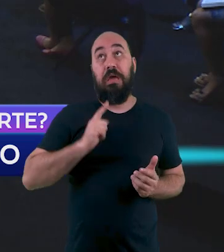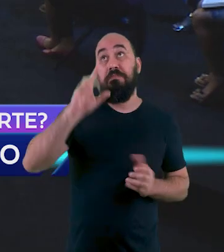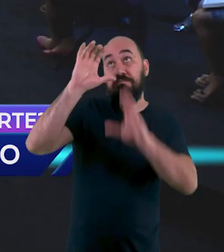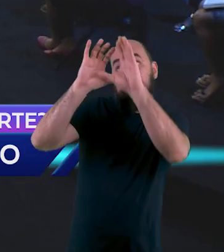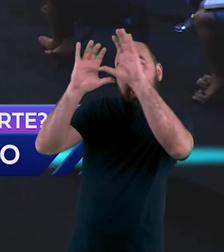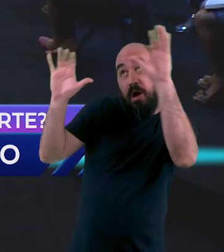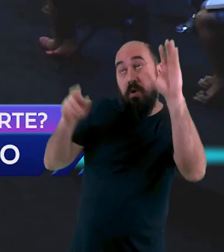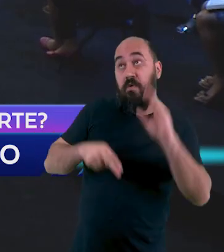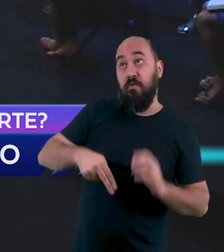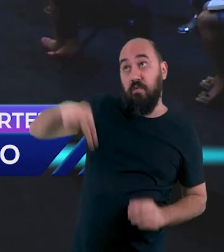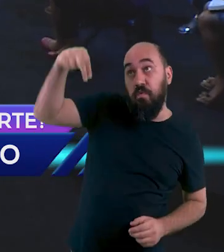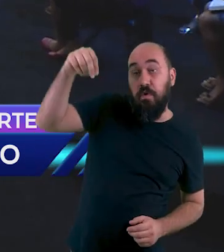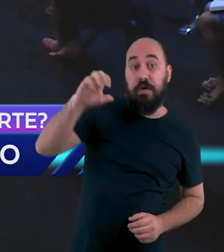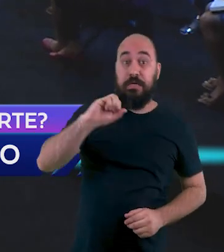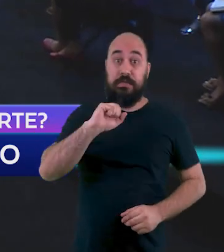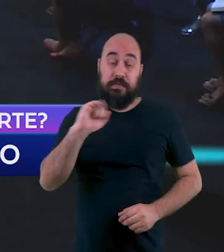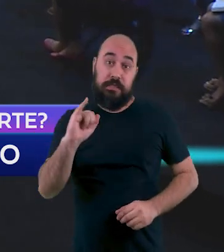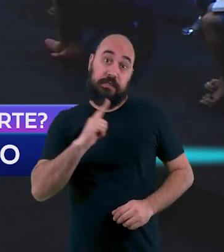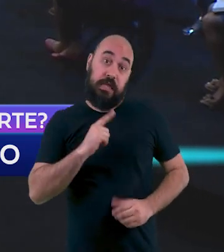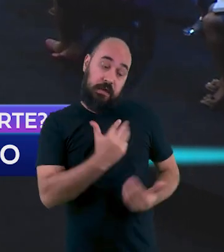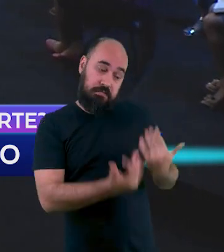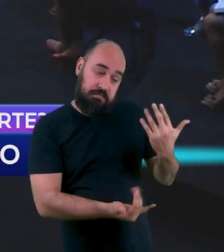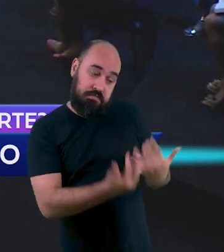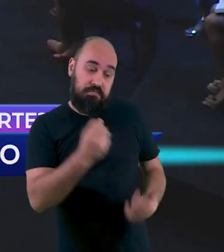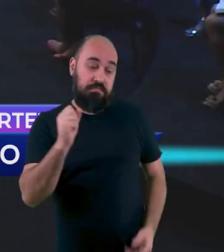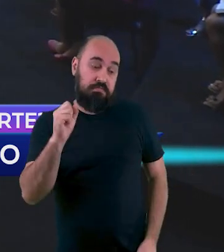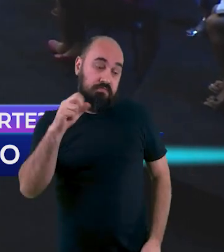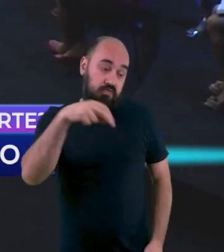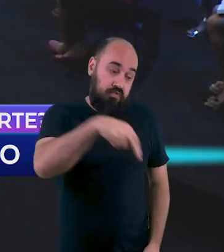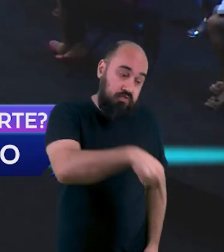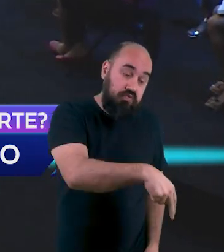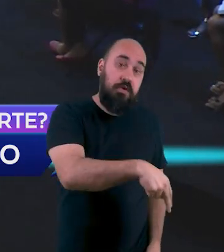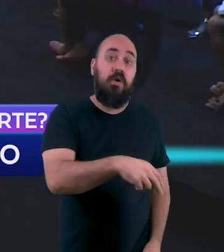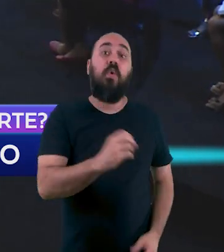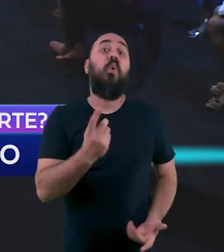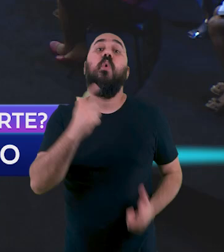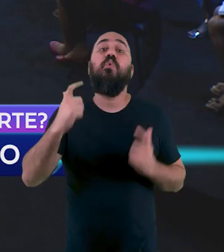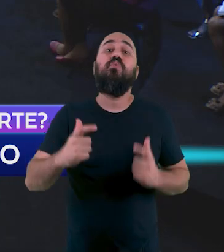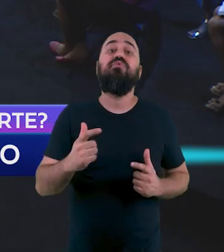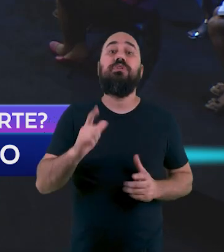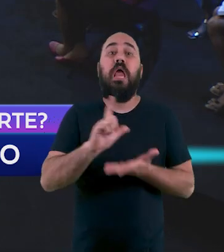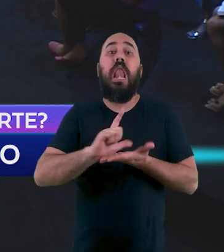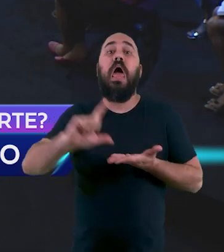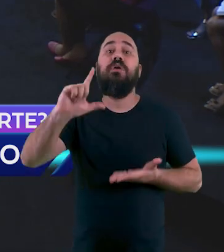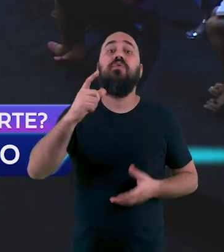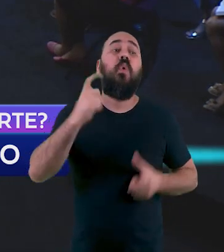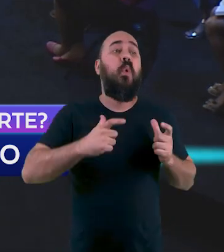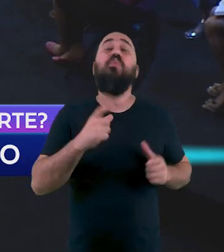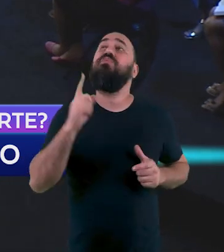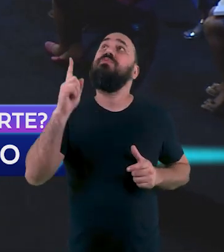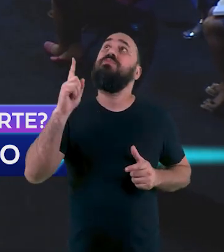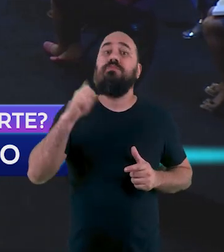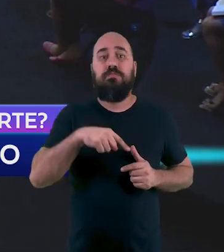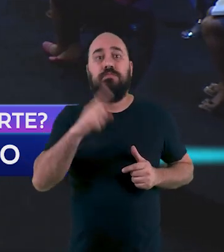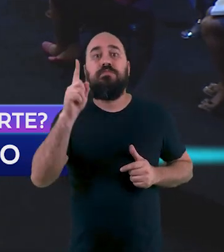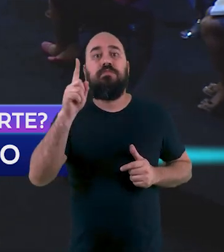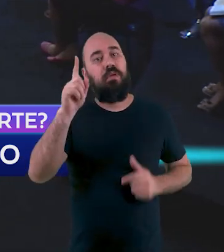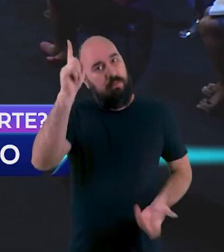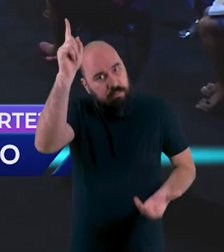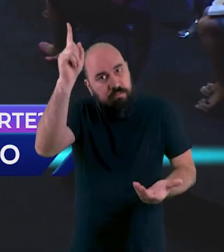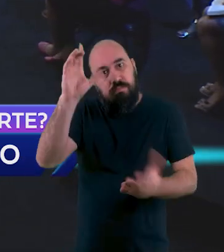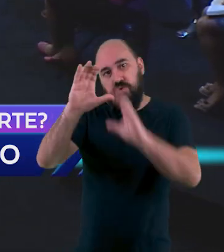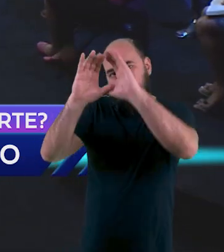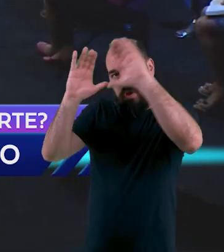Lázaro, amigo de Jesus, estaria onde? No céu ou no inferno? No céu. E como às vezes